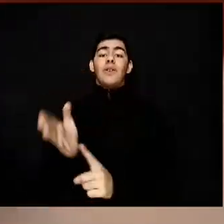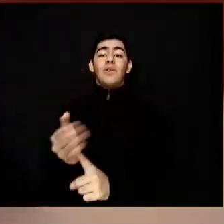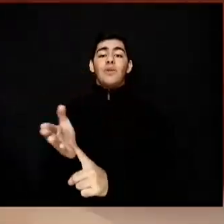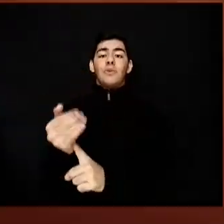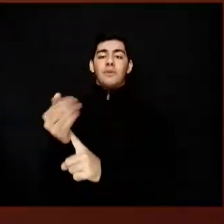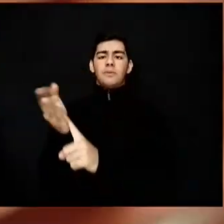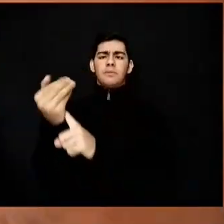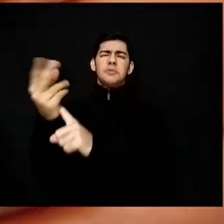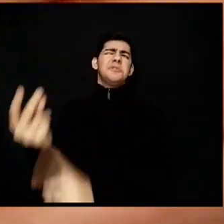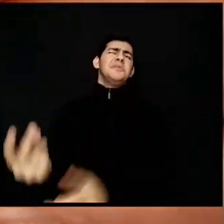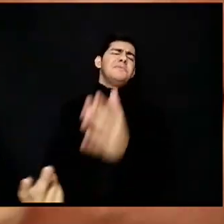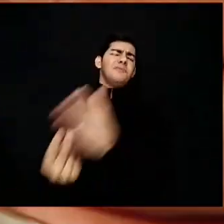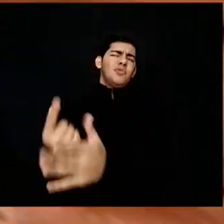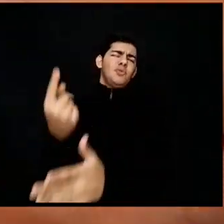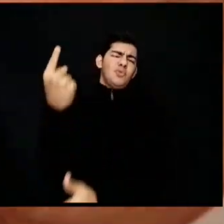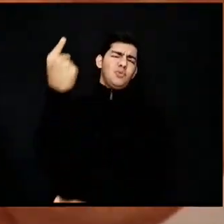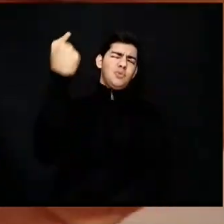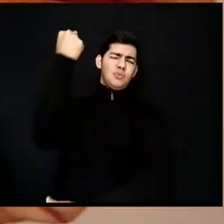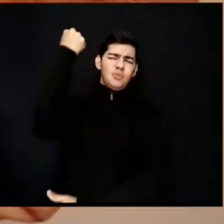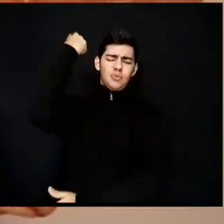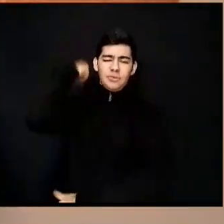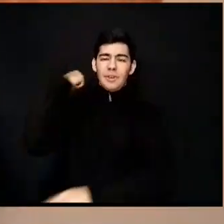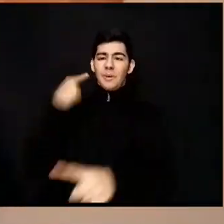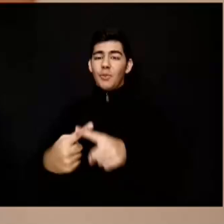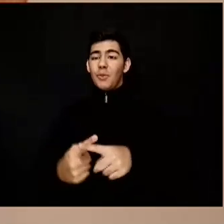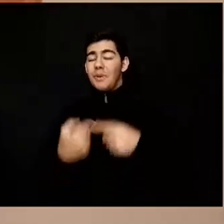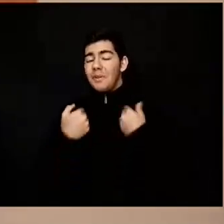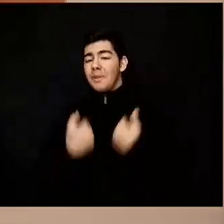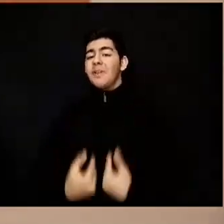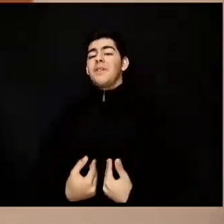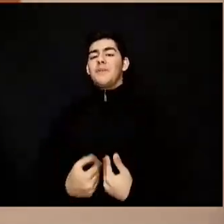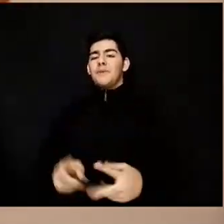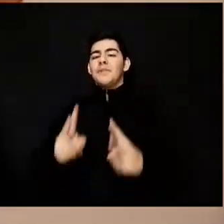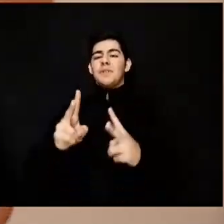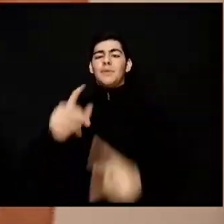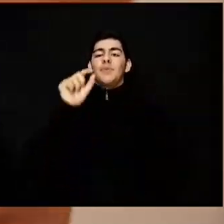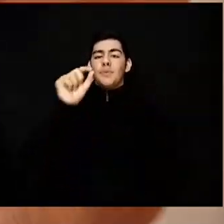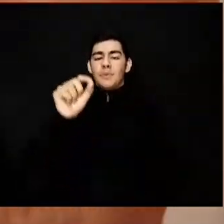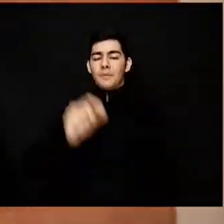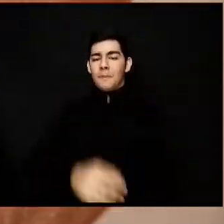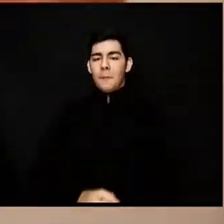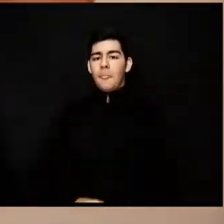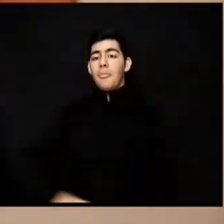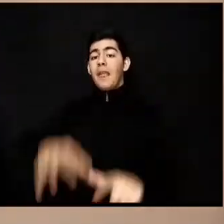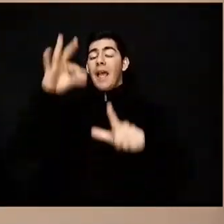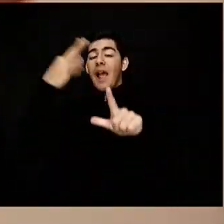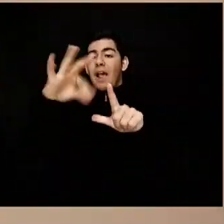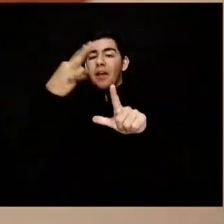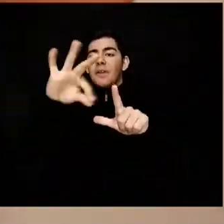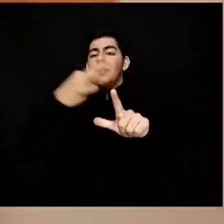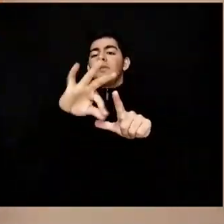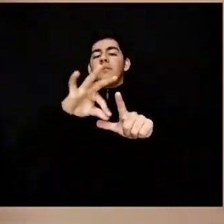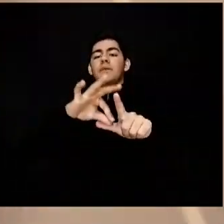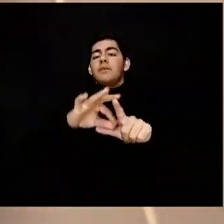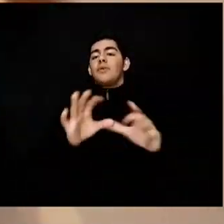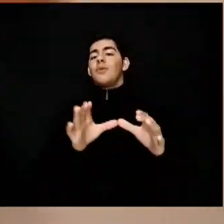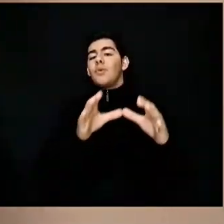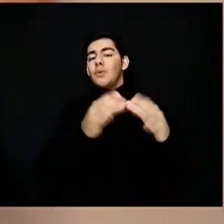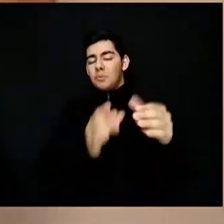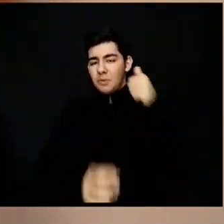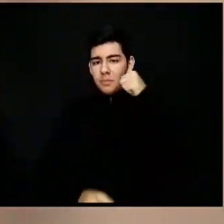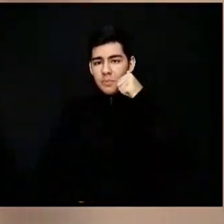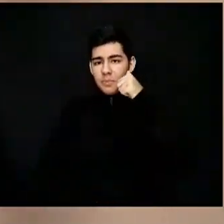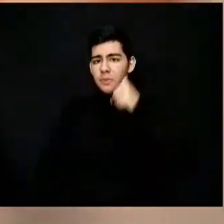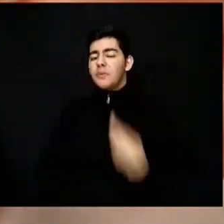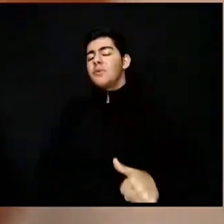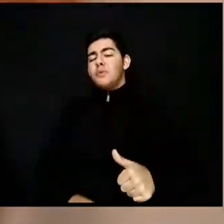Eu me apoio muito na logística, né, no pensamento das mulheres de ganho do passado. Não sei se